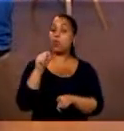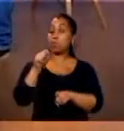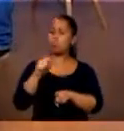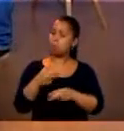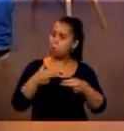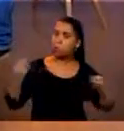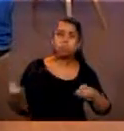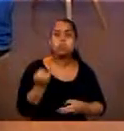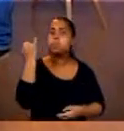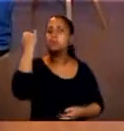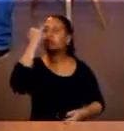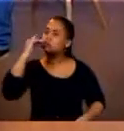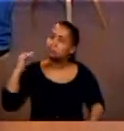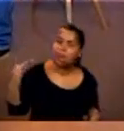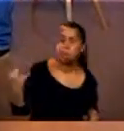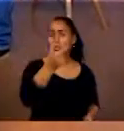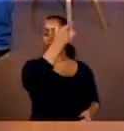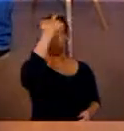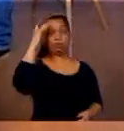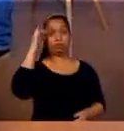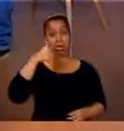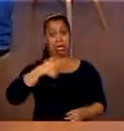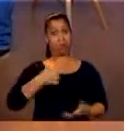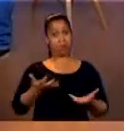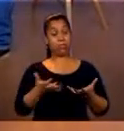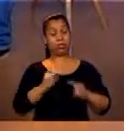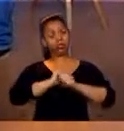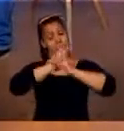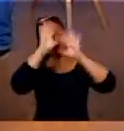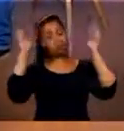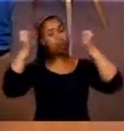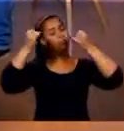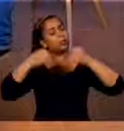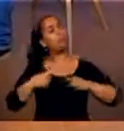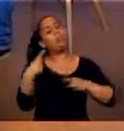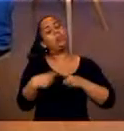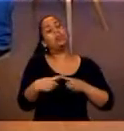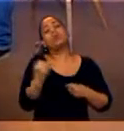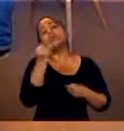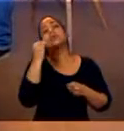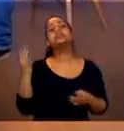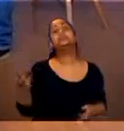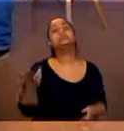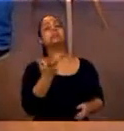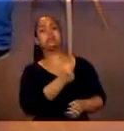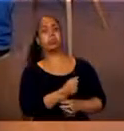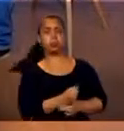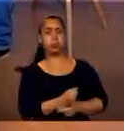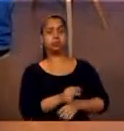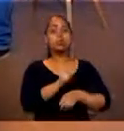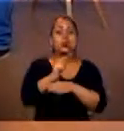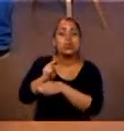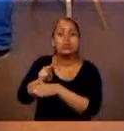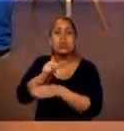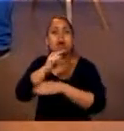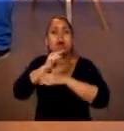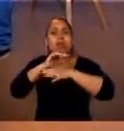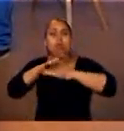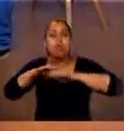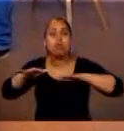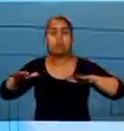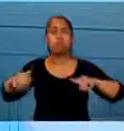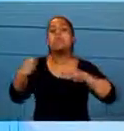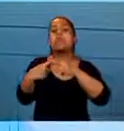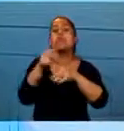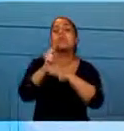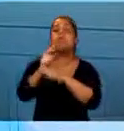coisa importante para todo mundo. Claro. E eu que gostaria que o senhor esclarecesse por que é importante para todo mundo preservar esses mananciais, essas nascentes.